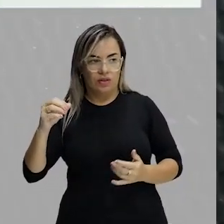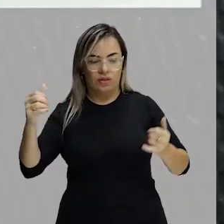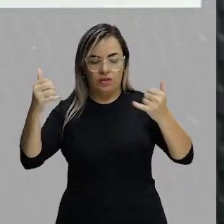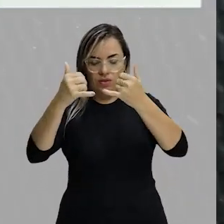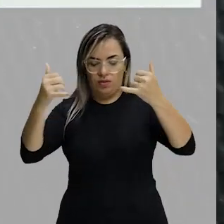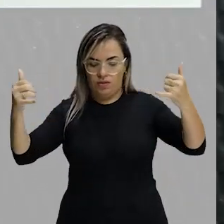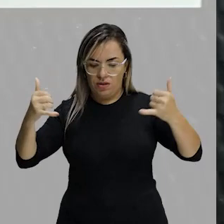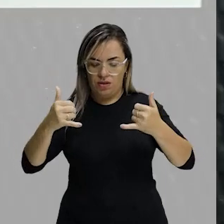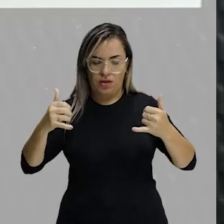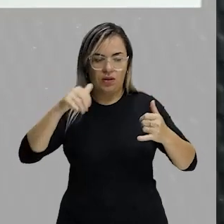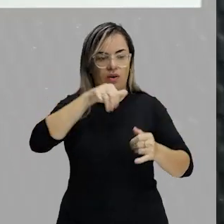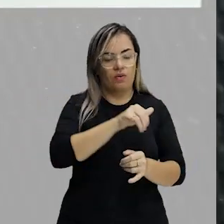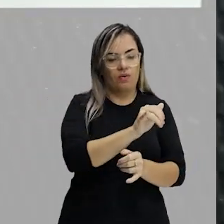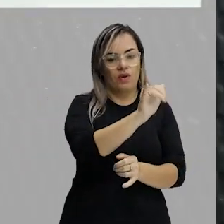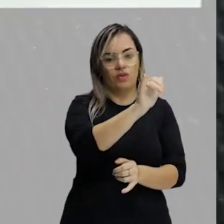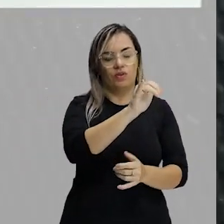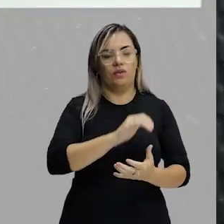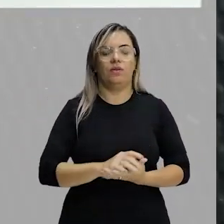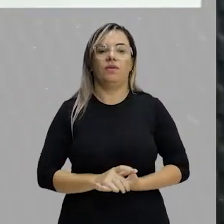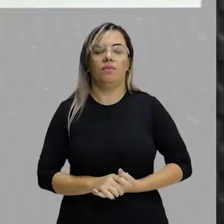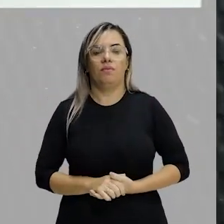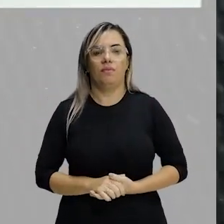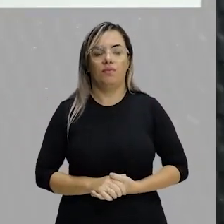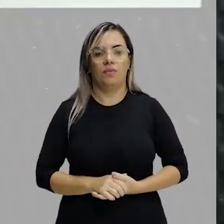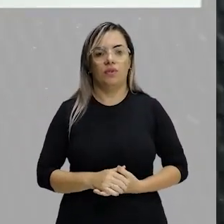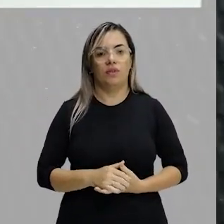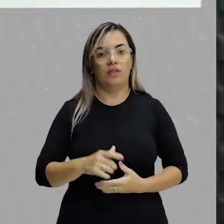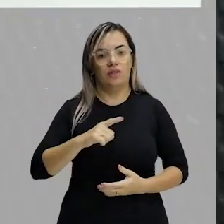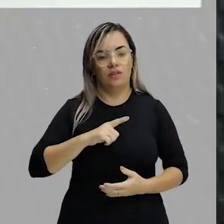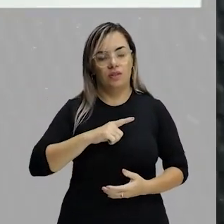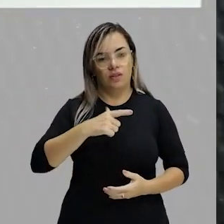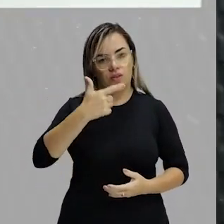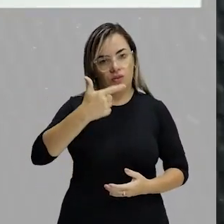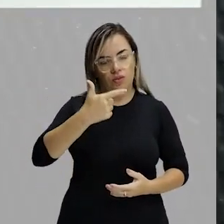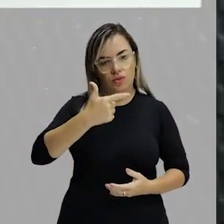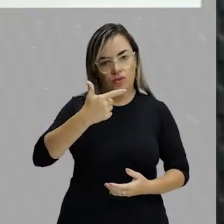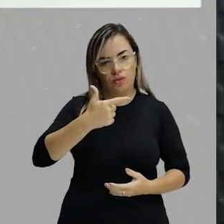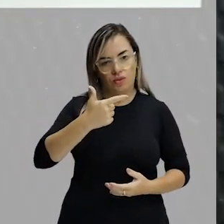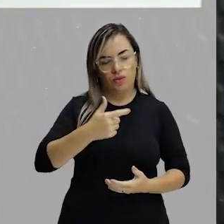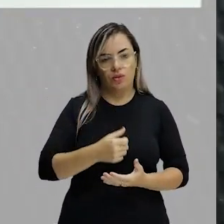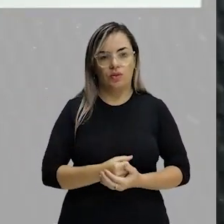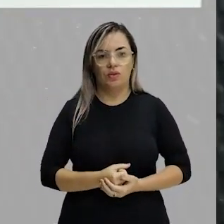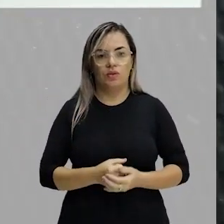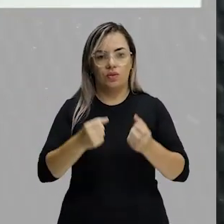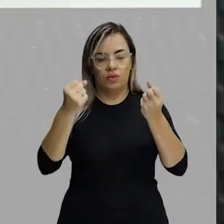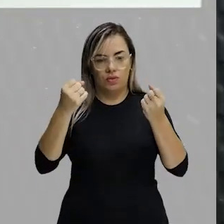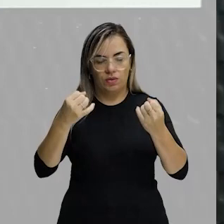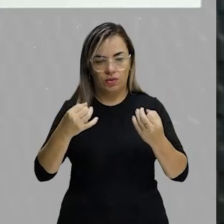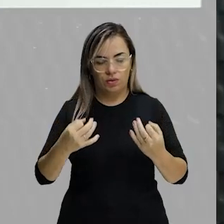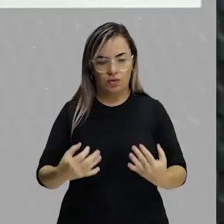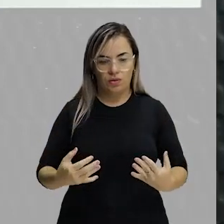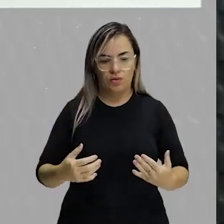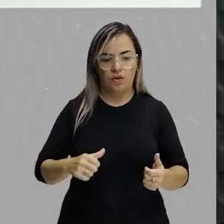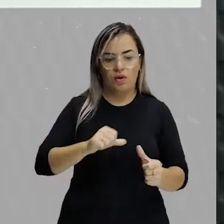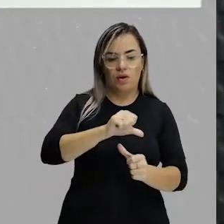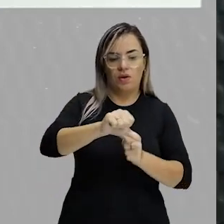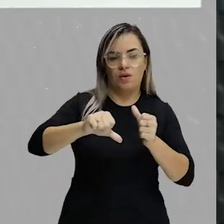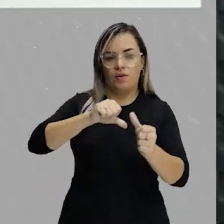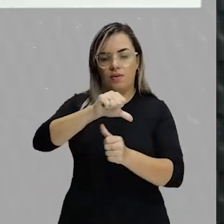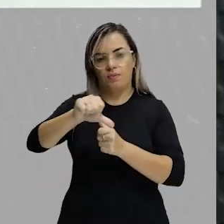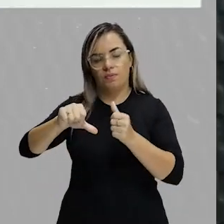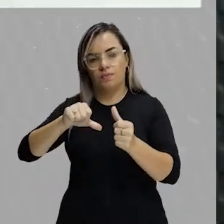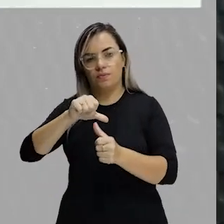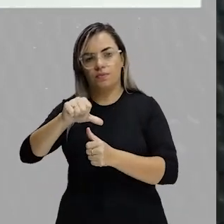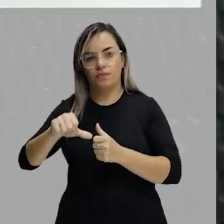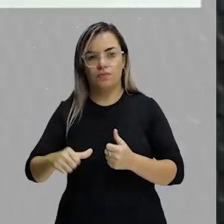duas situações, certo? Que a gente vai ver que aí a equação também ela vai haver uma variação, uma mudança, né, de